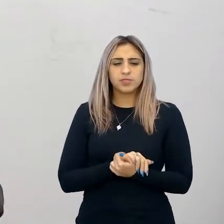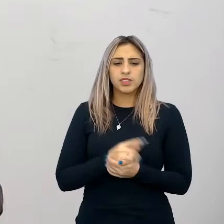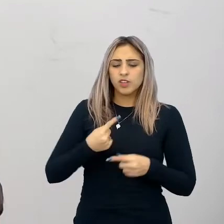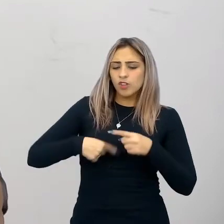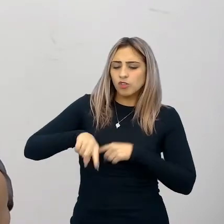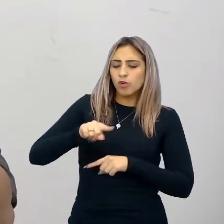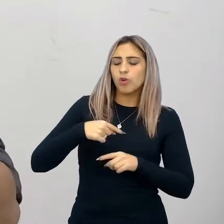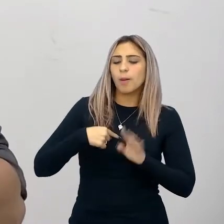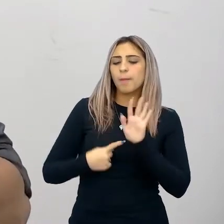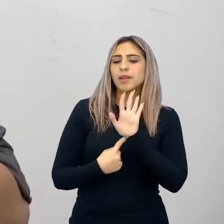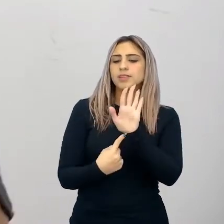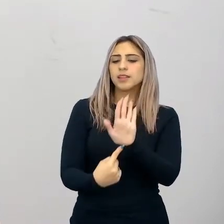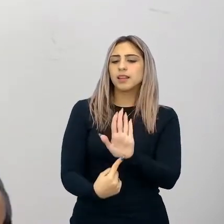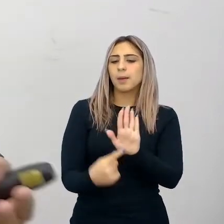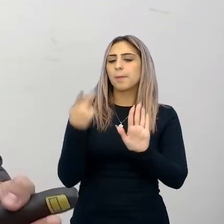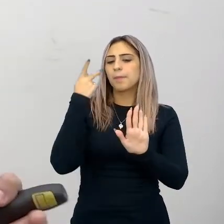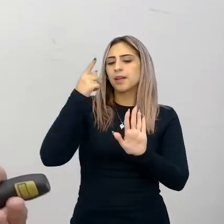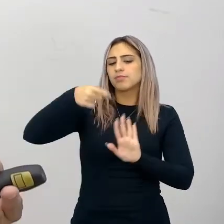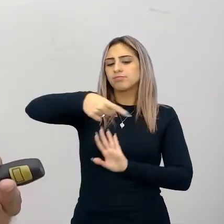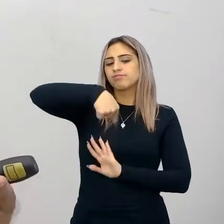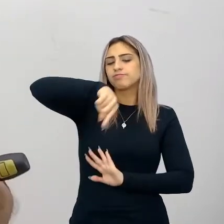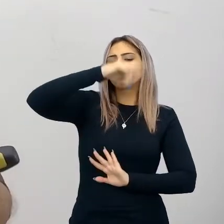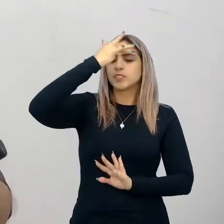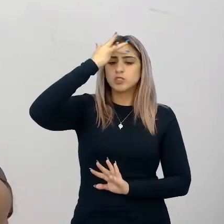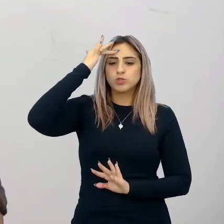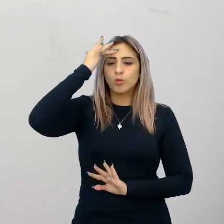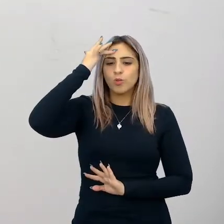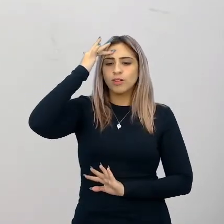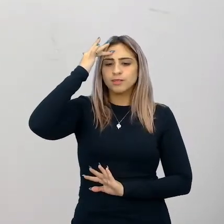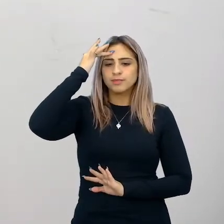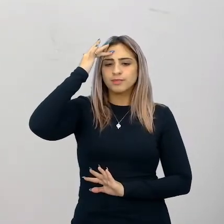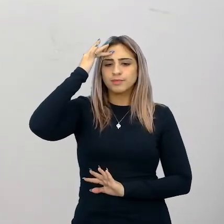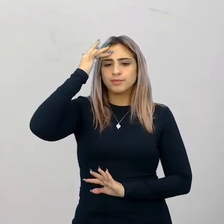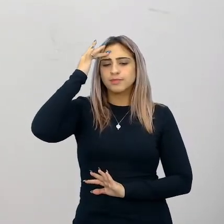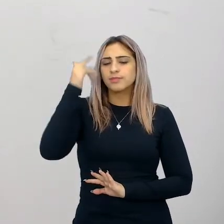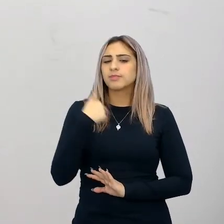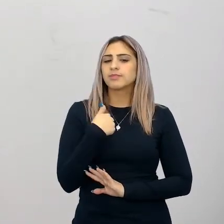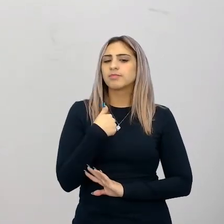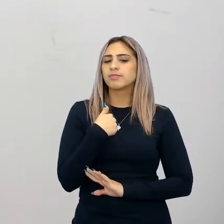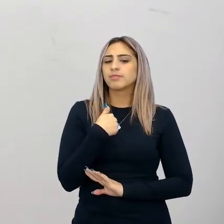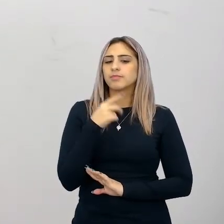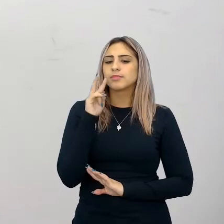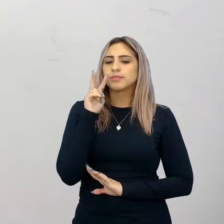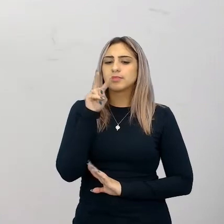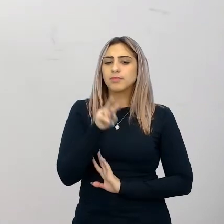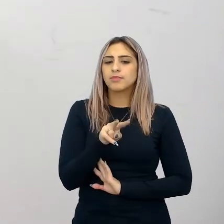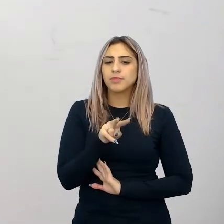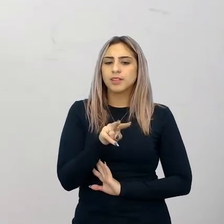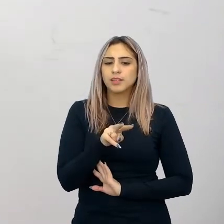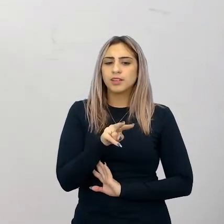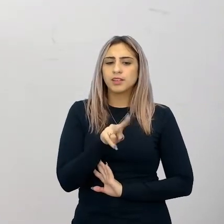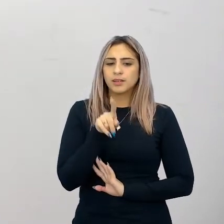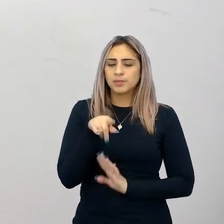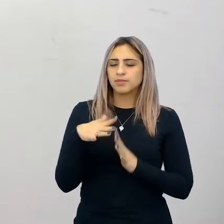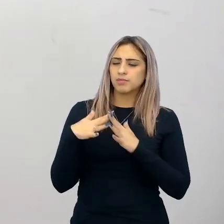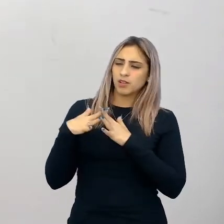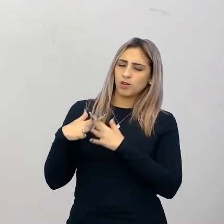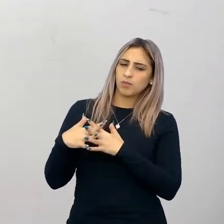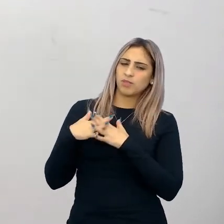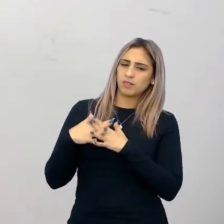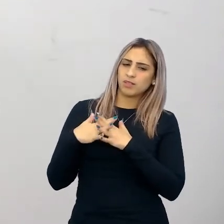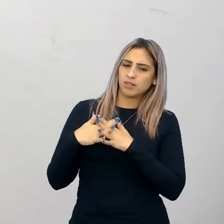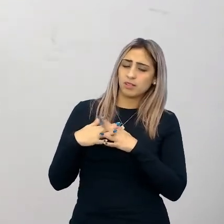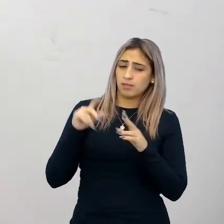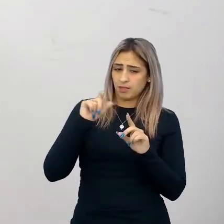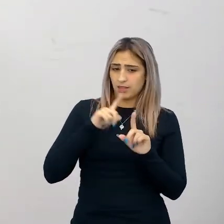apresentar isso para as pessoas. Sim. Eu vou, por exemplo, eu falei do filme do Racionais MCs, mas vai ser complicado. Se tem que estar no Flix,